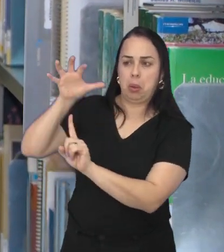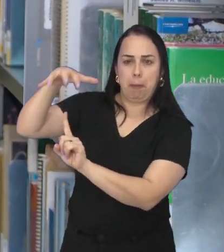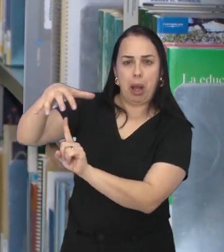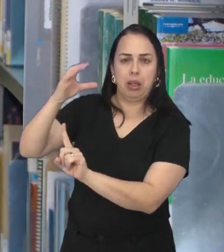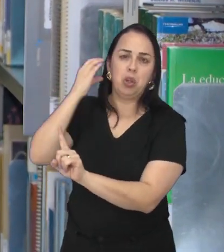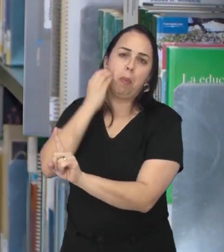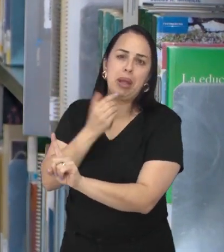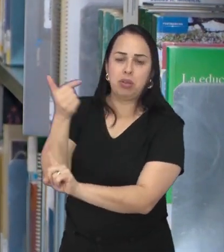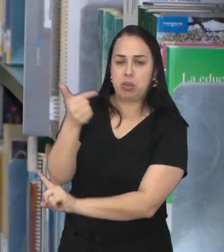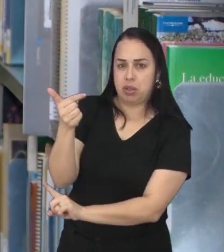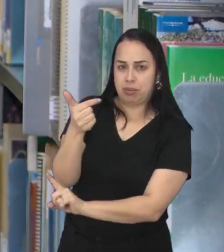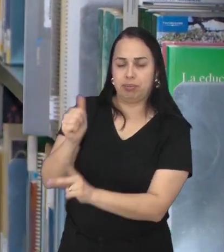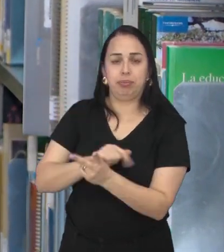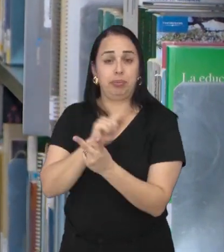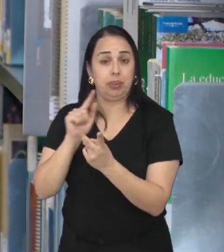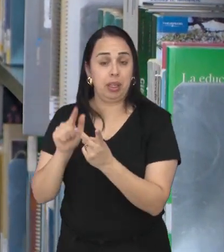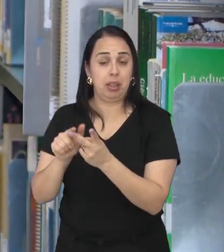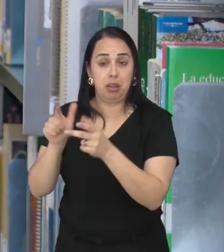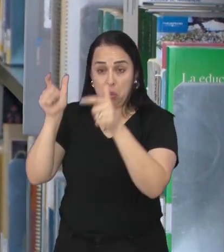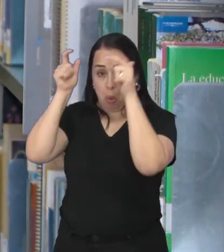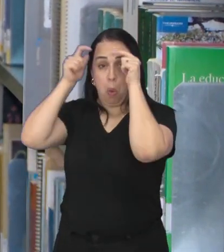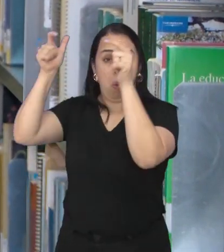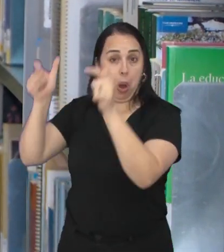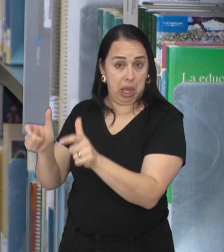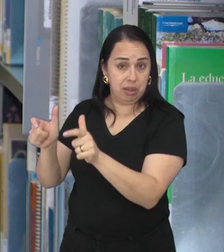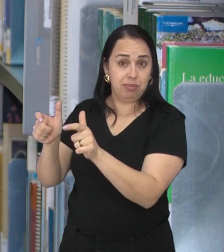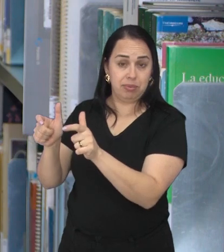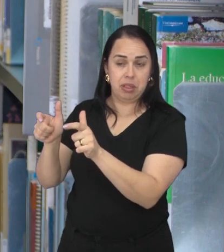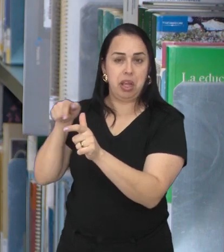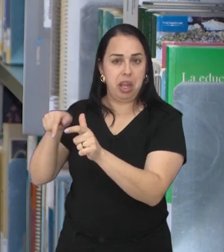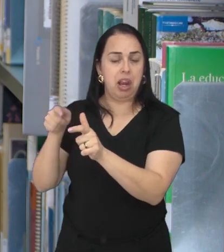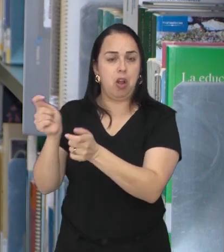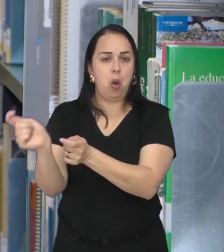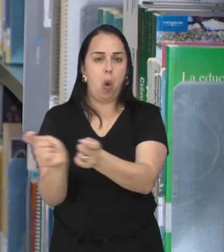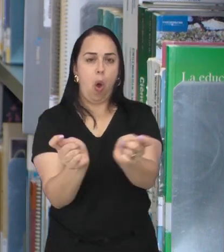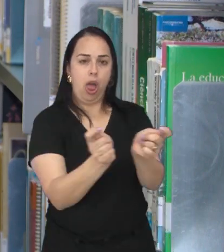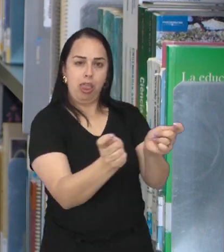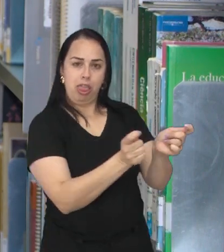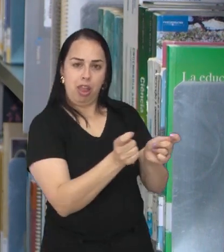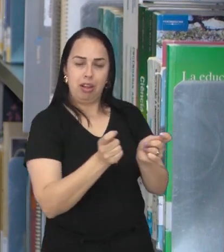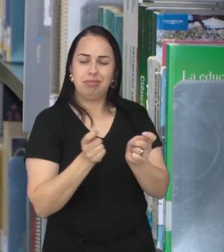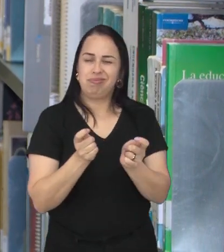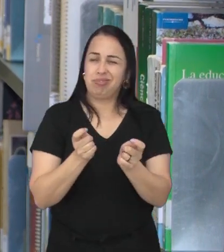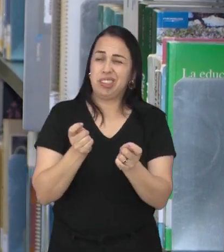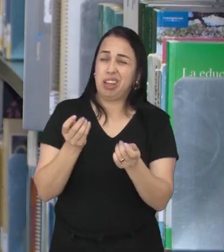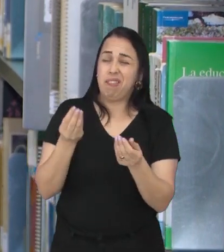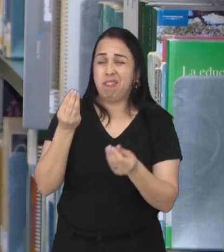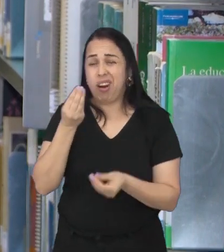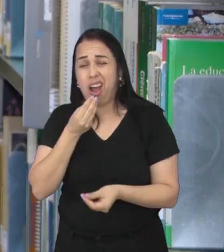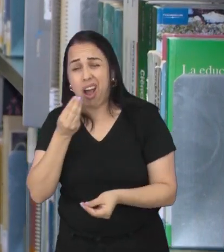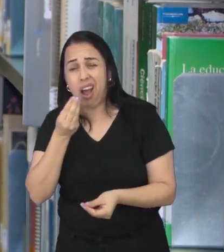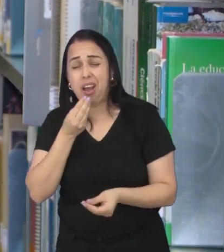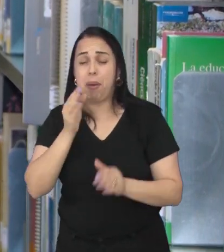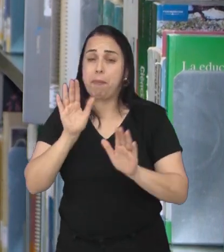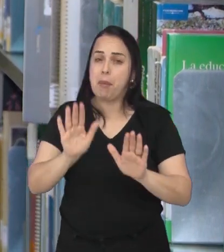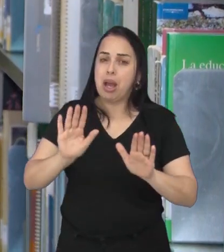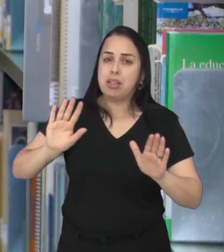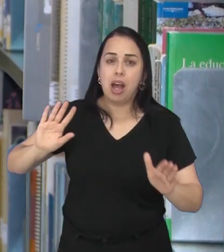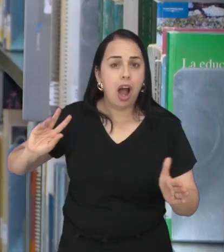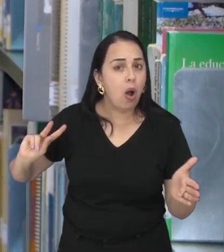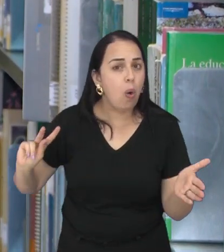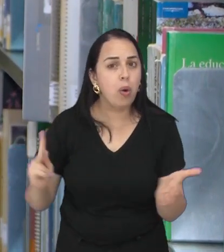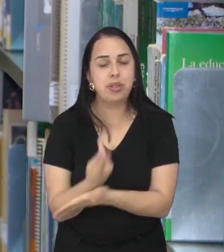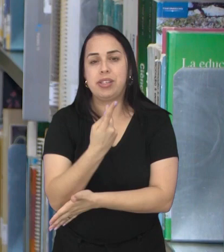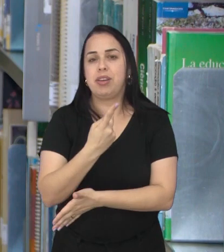satisfeitos, nem com Dom Pedro II, nem com a monarquia, que era uma forma de governo que estava bastante fragilizada. Mas